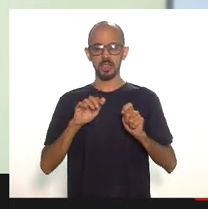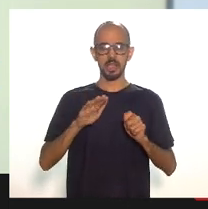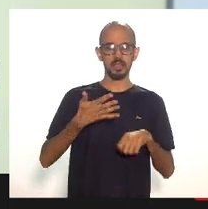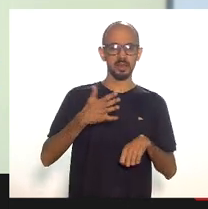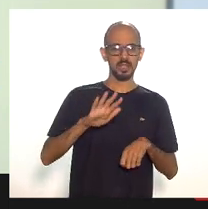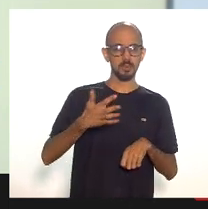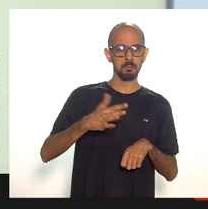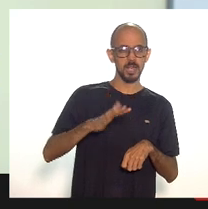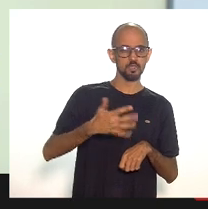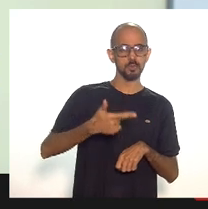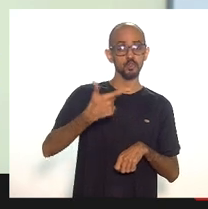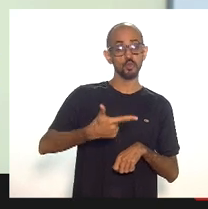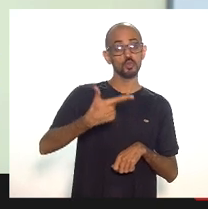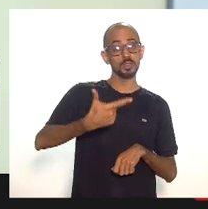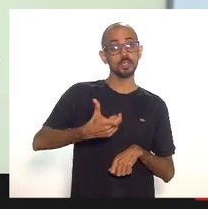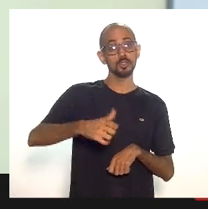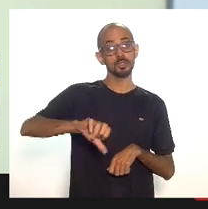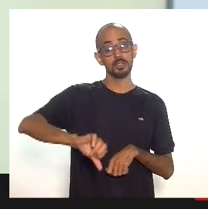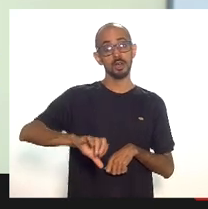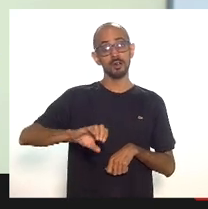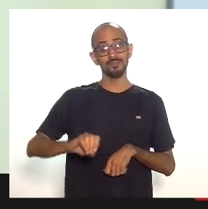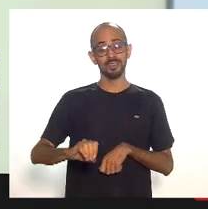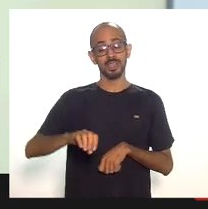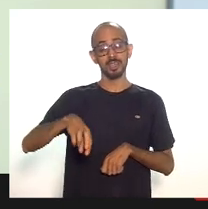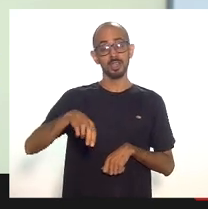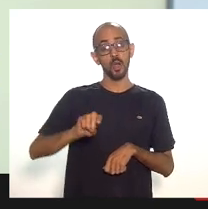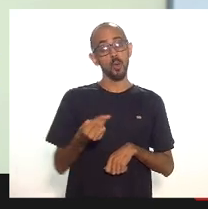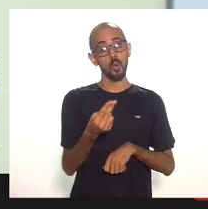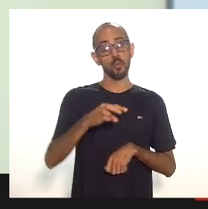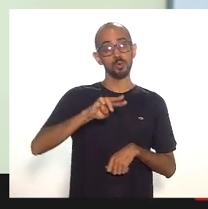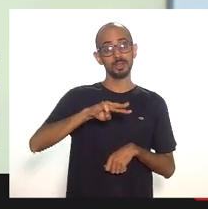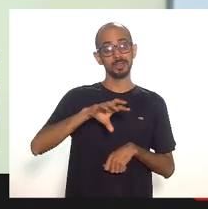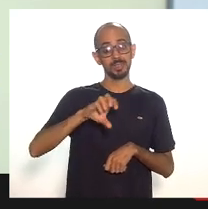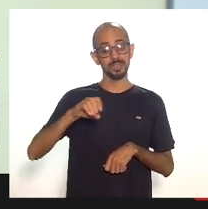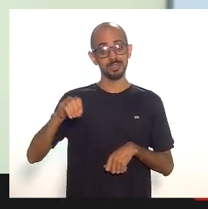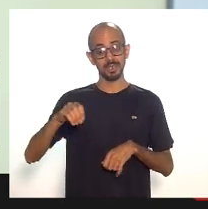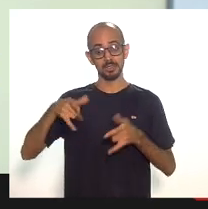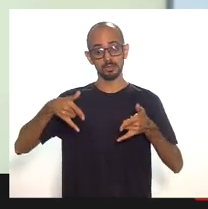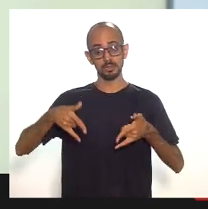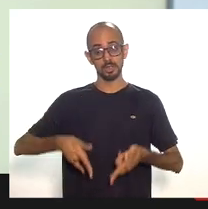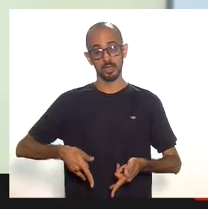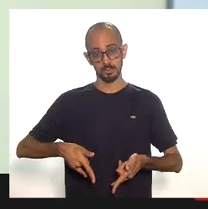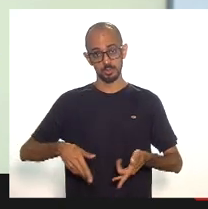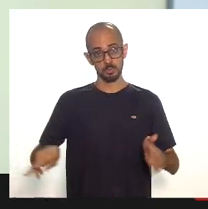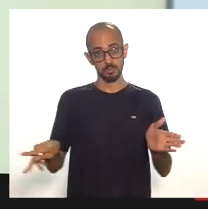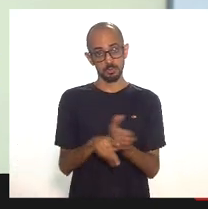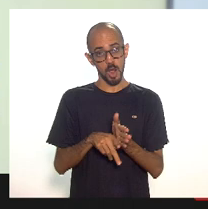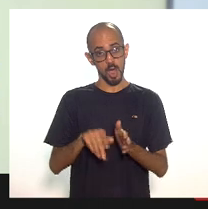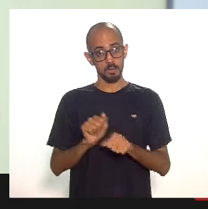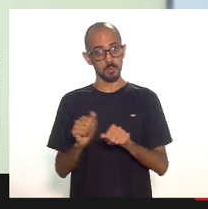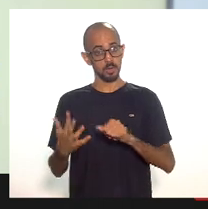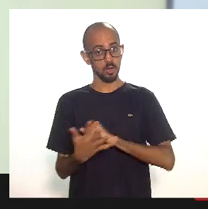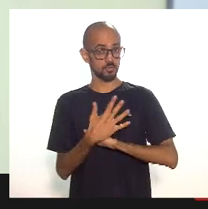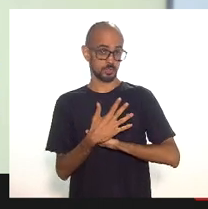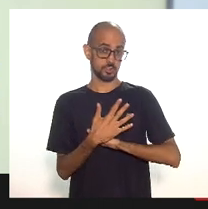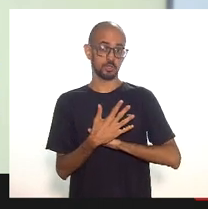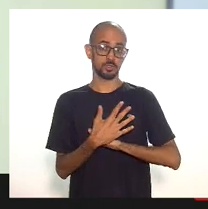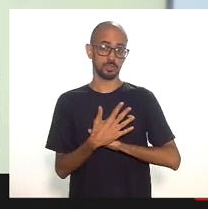de 290, 300 leitos destinados especificamente ao COVID.